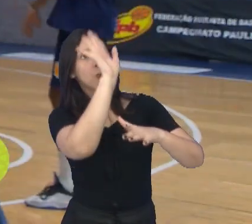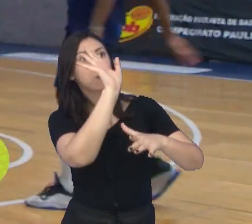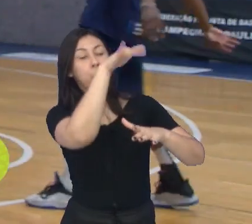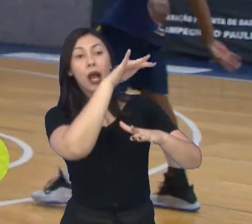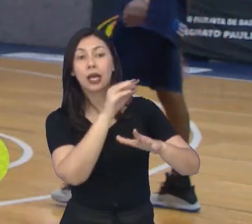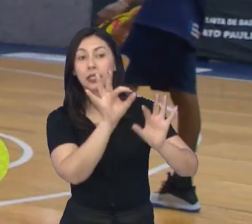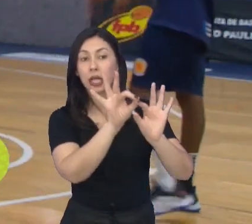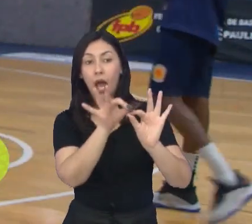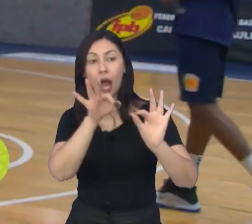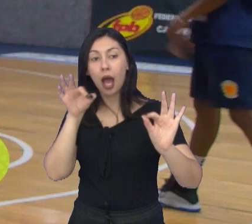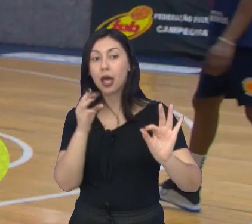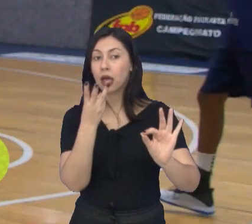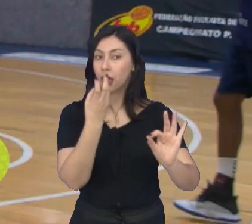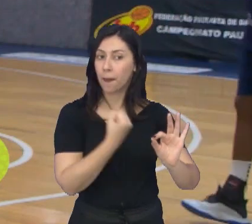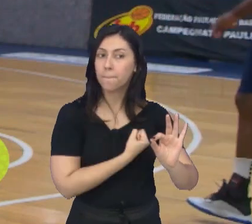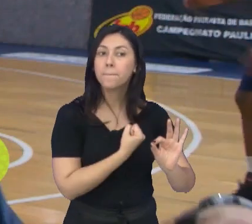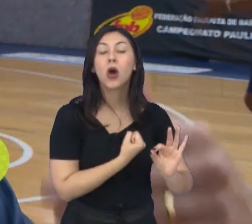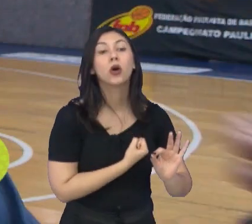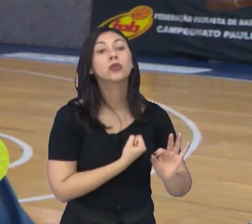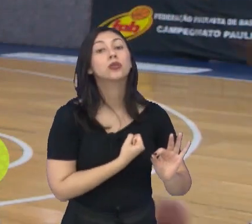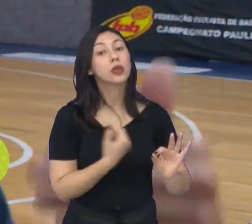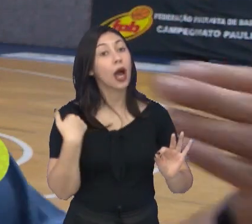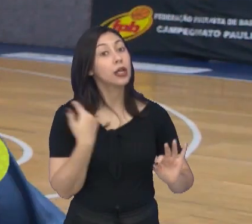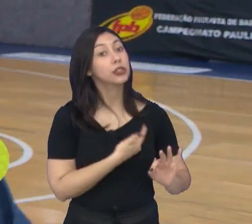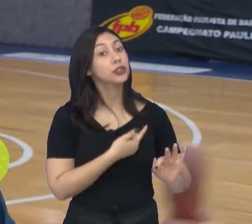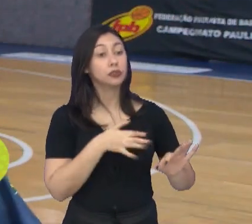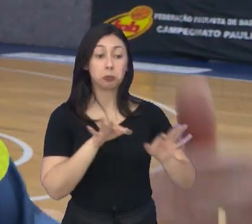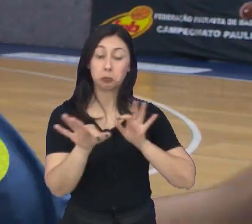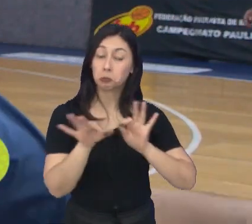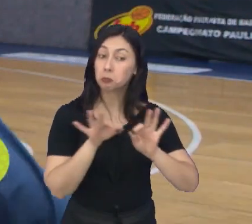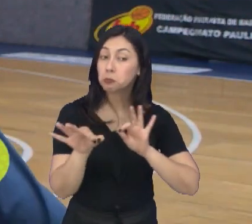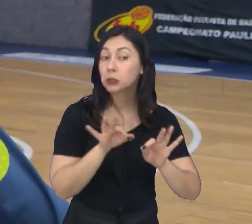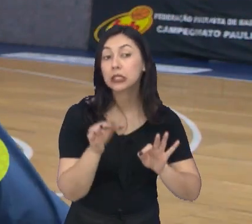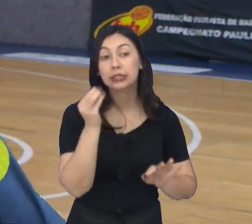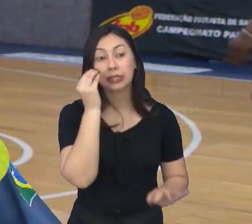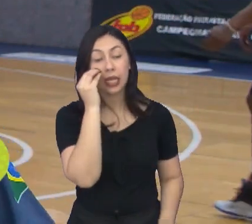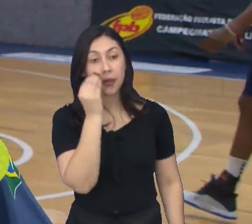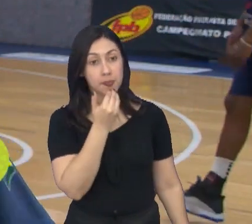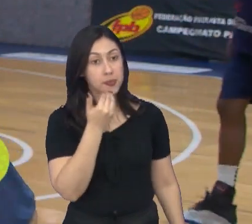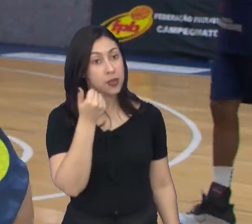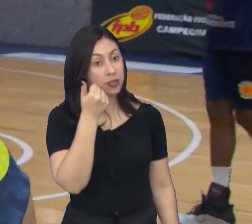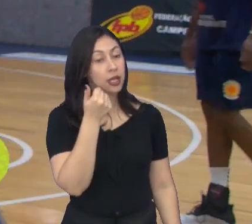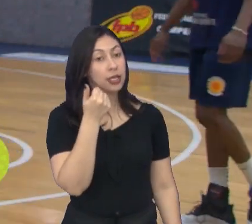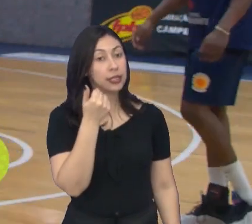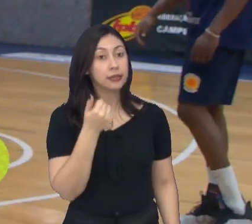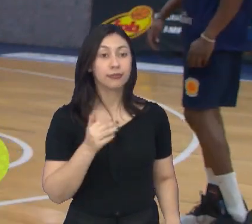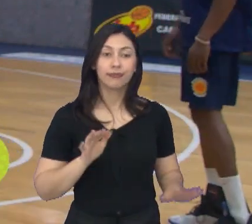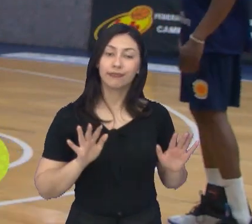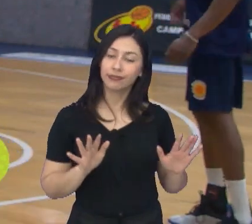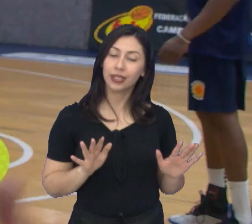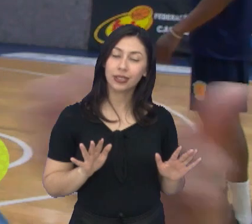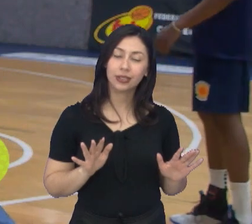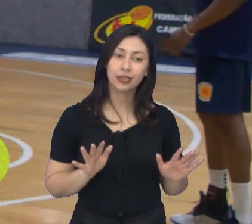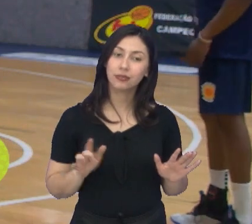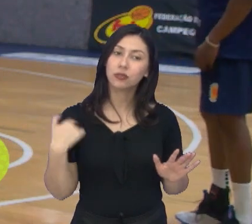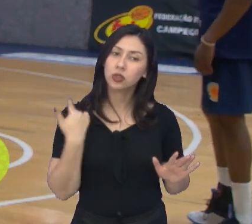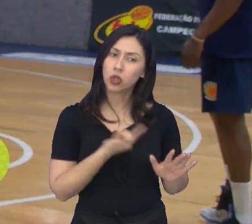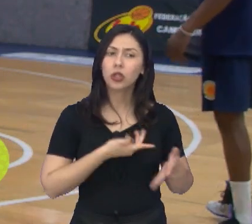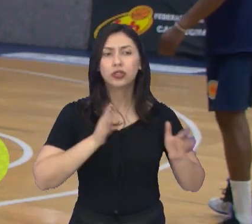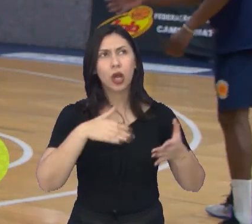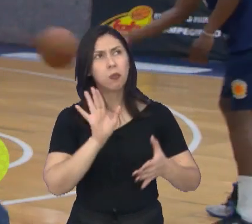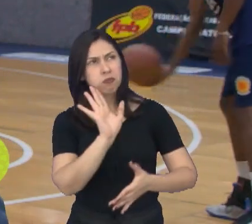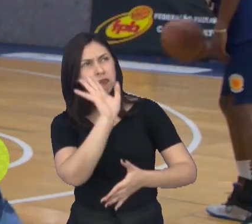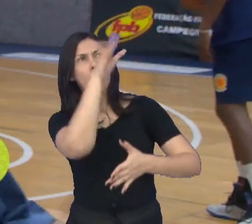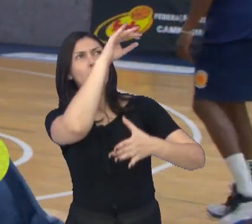por jogo também, que é uma situação que a gente está trabalhando para melhorar esse aproveitamento, mas estamos achando bons